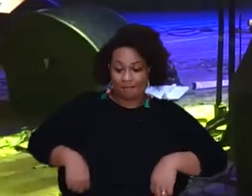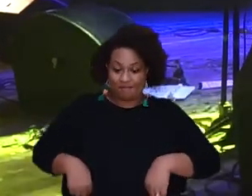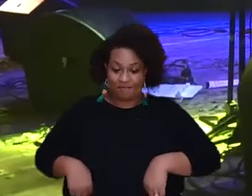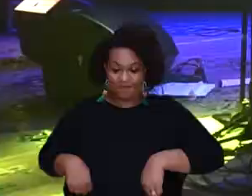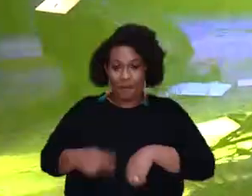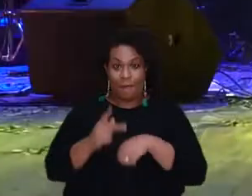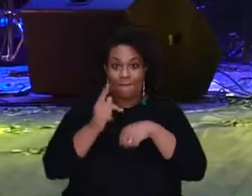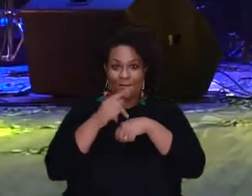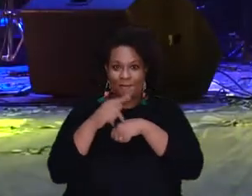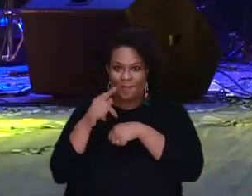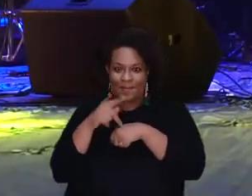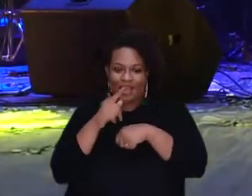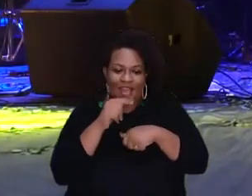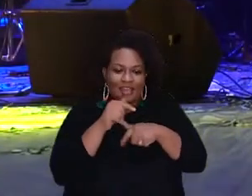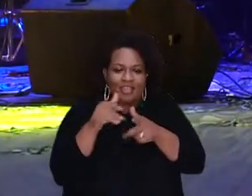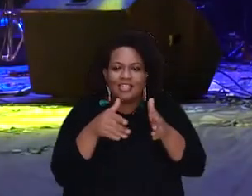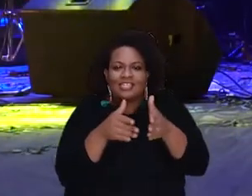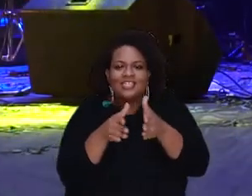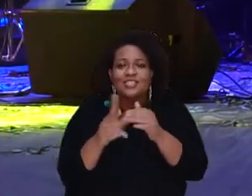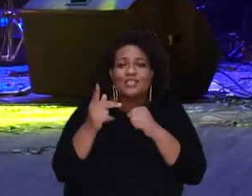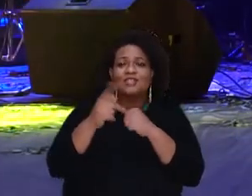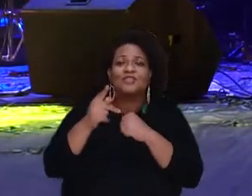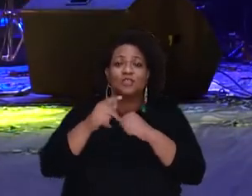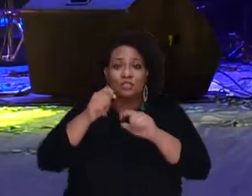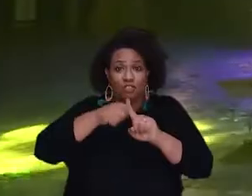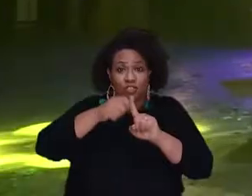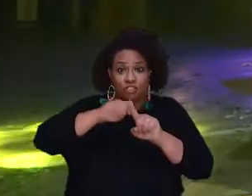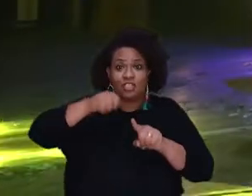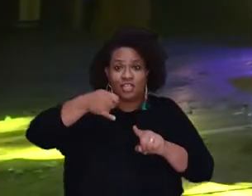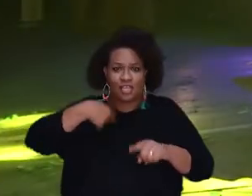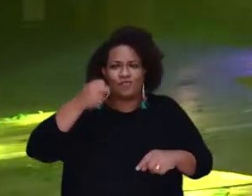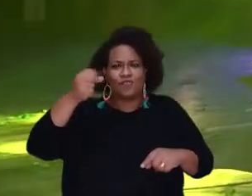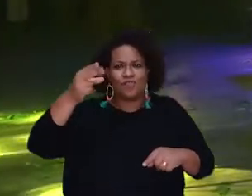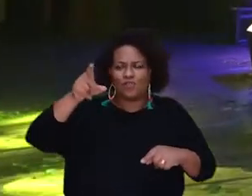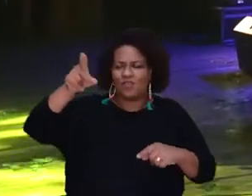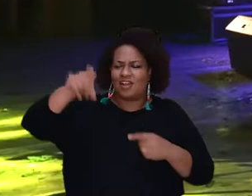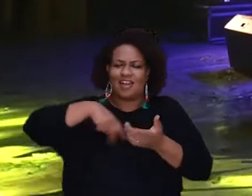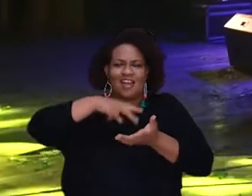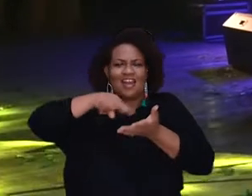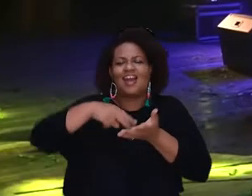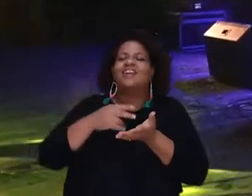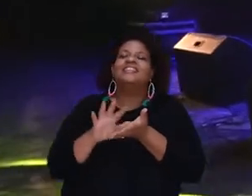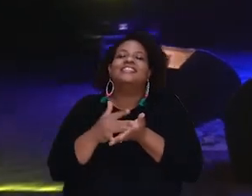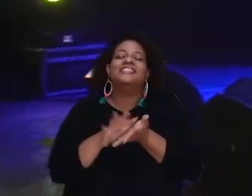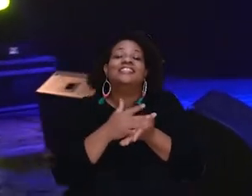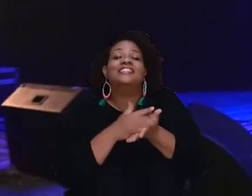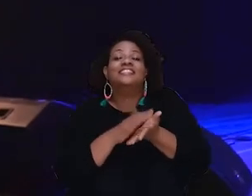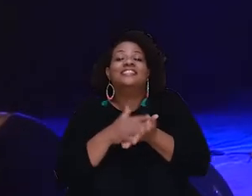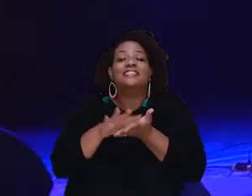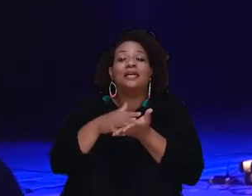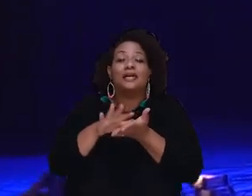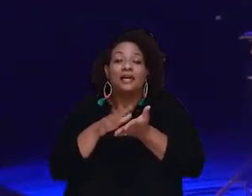por cima das pedras das águas doces de Petrolina. Em janeiro eu vou embora pra